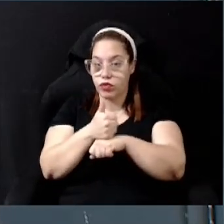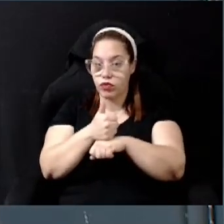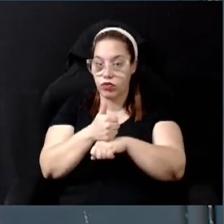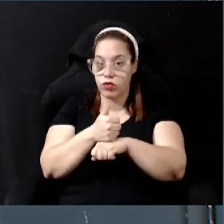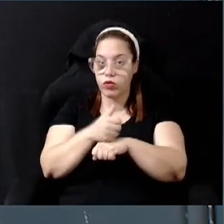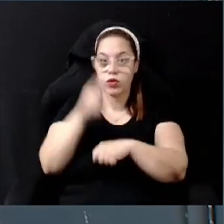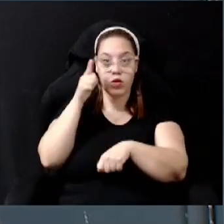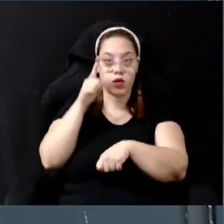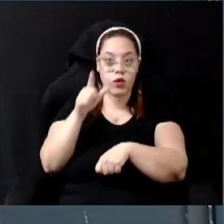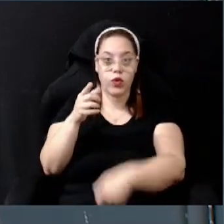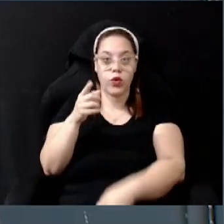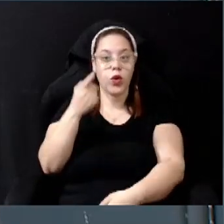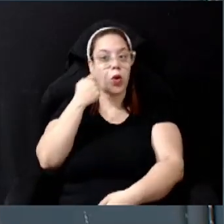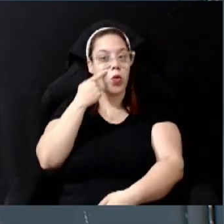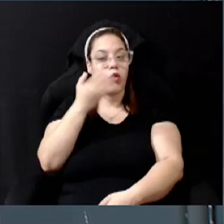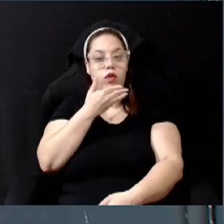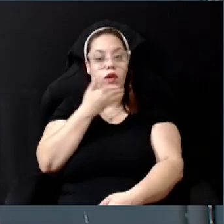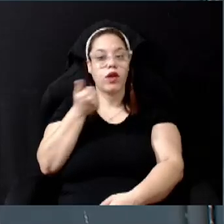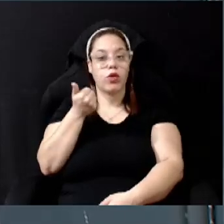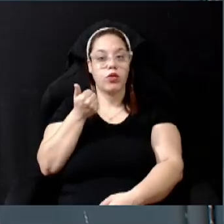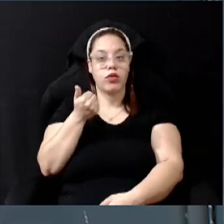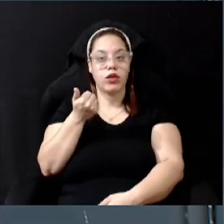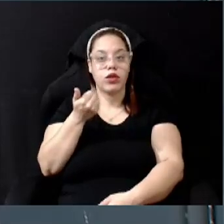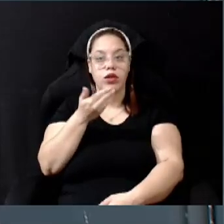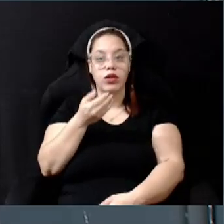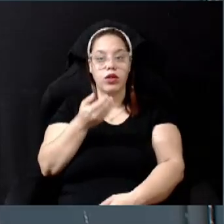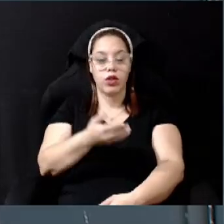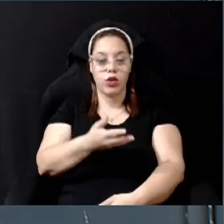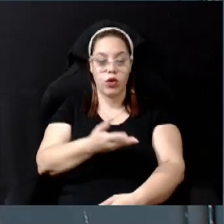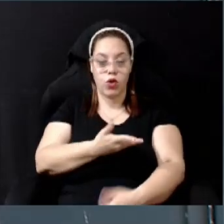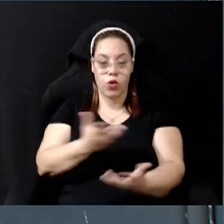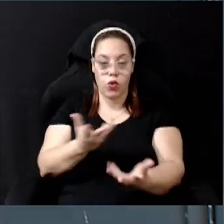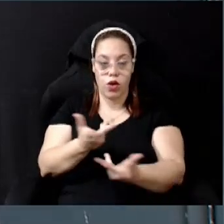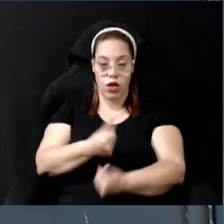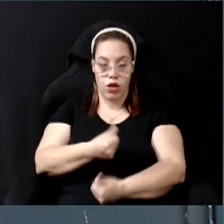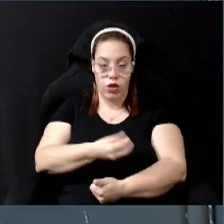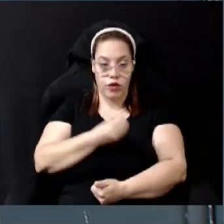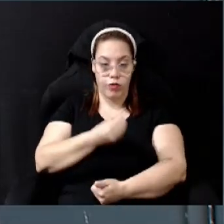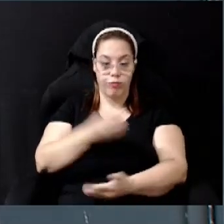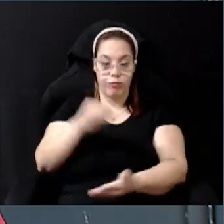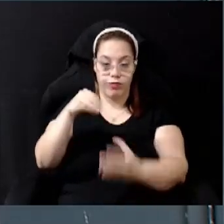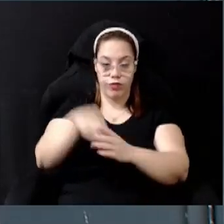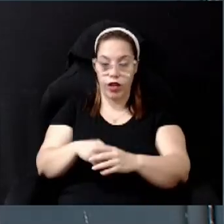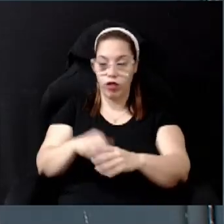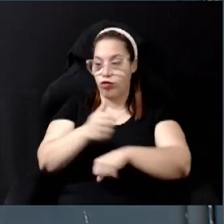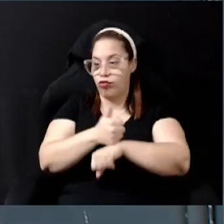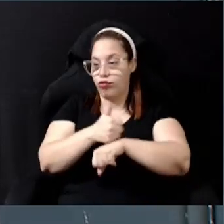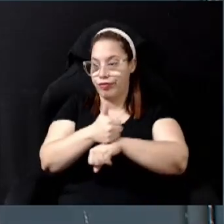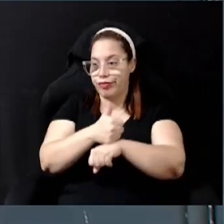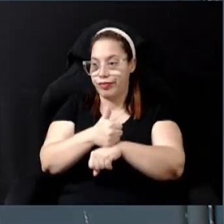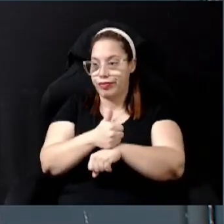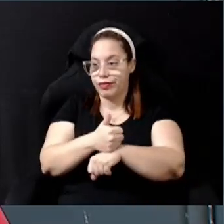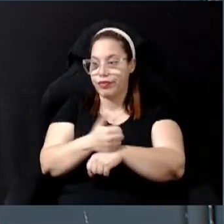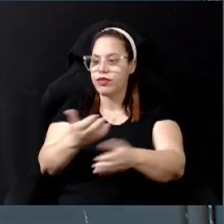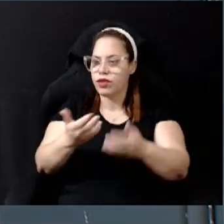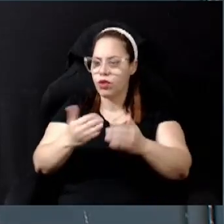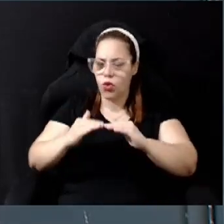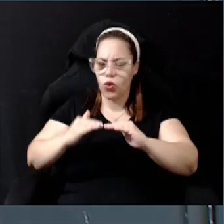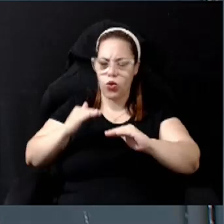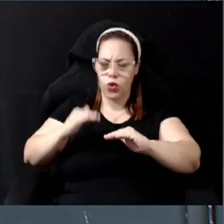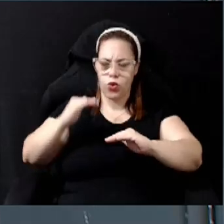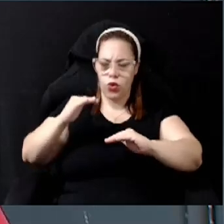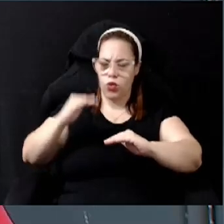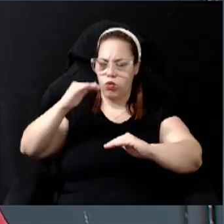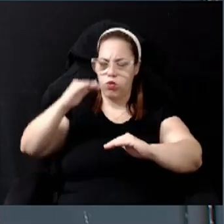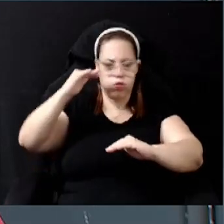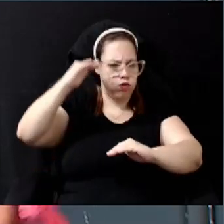visão melhor de qualidade de vida, principalmente dentro da profissão. Então, quero que cresça gigantescamente,